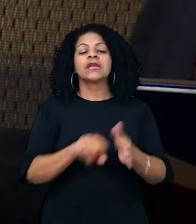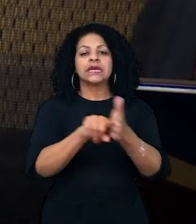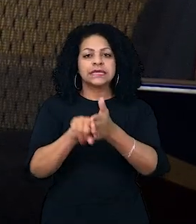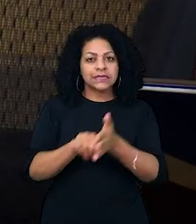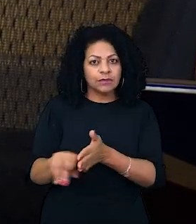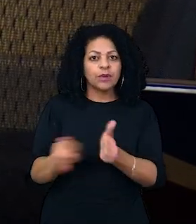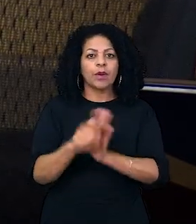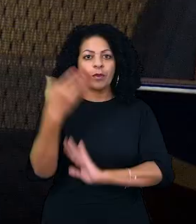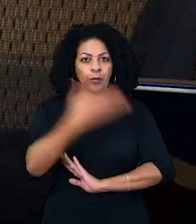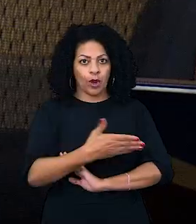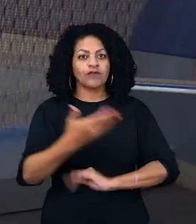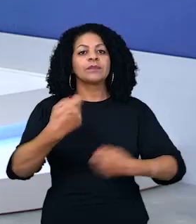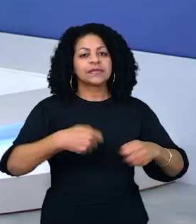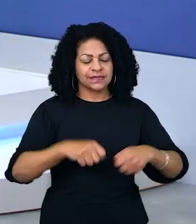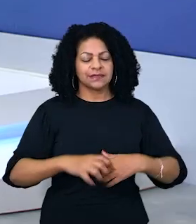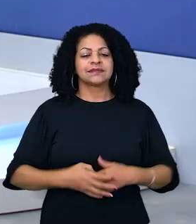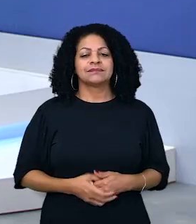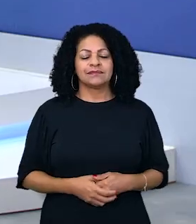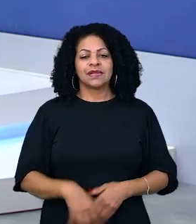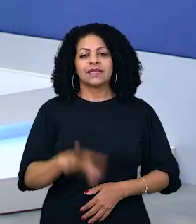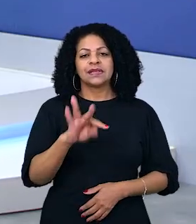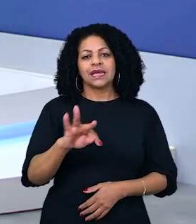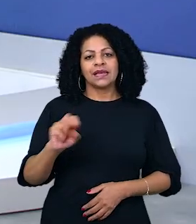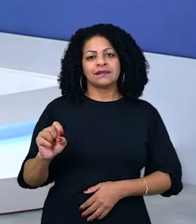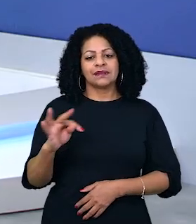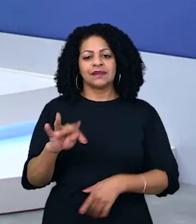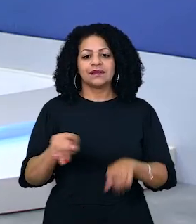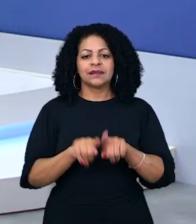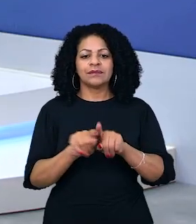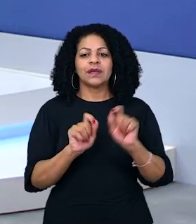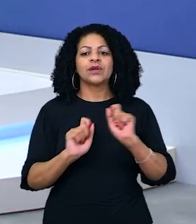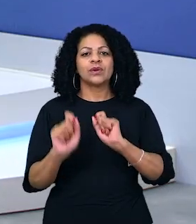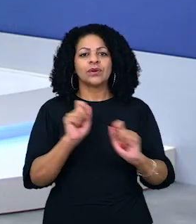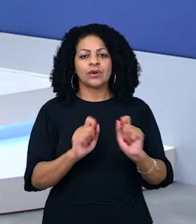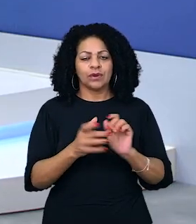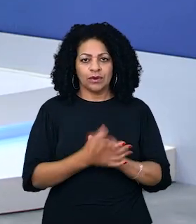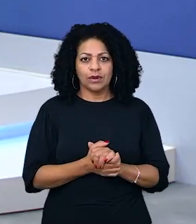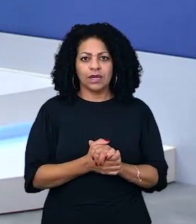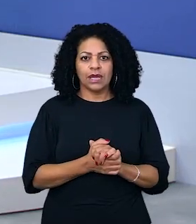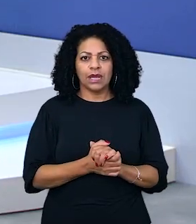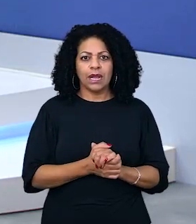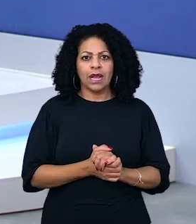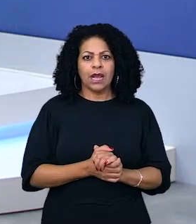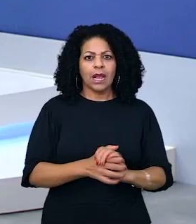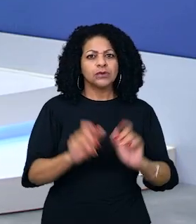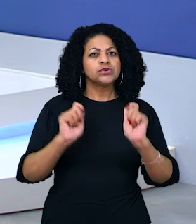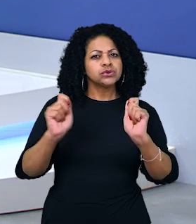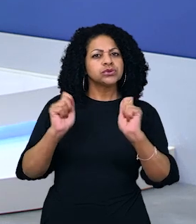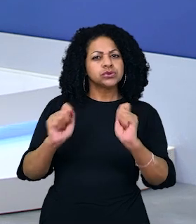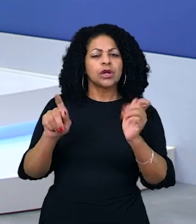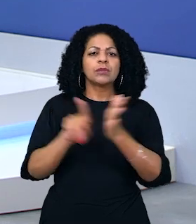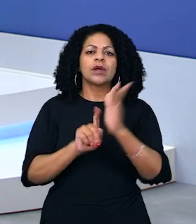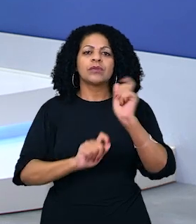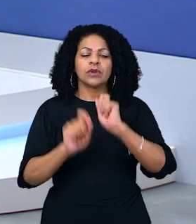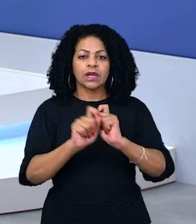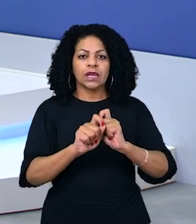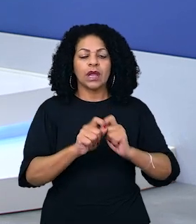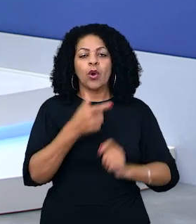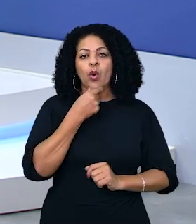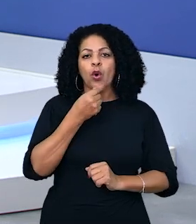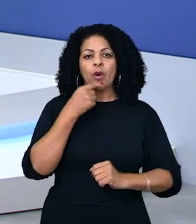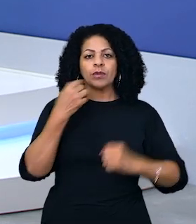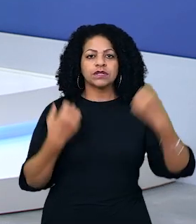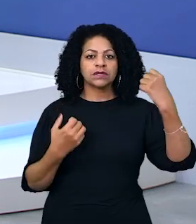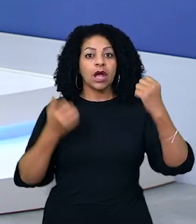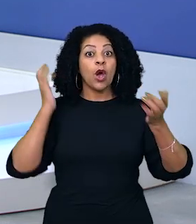o exame de provas. O TST abriu prazo para receber manifestações sobre adicional de periculosidade para motoristas